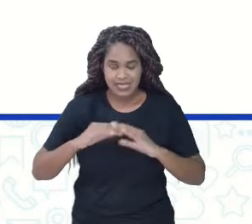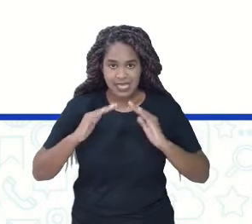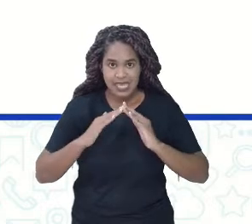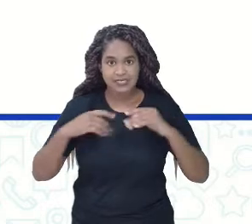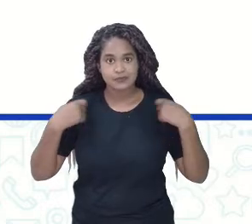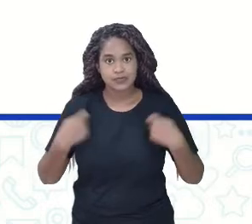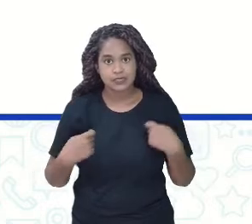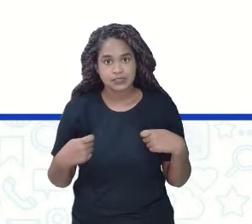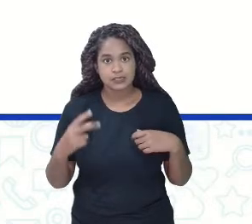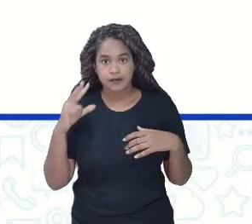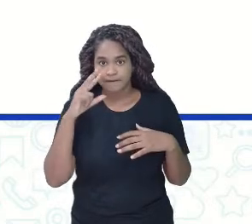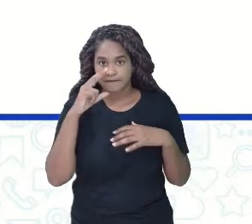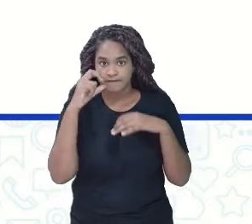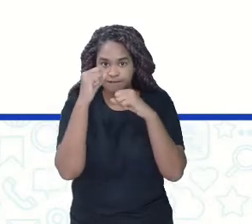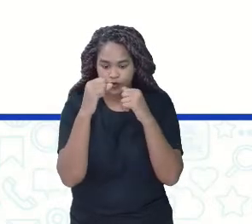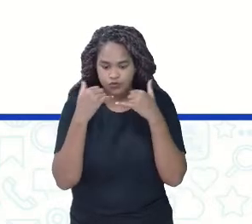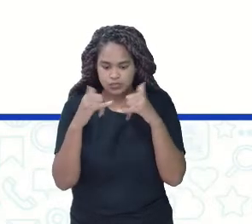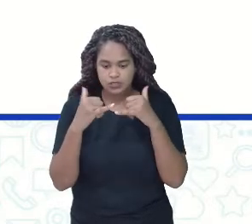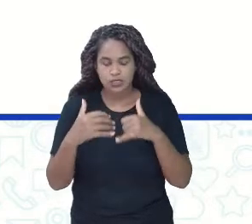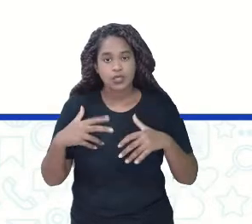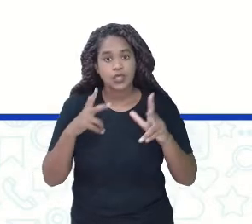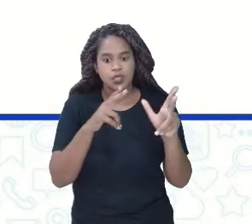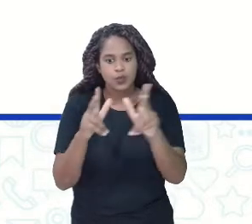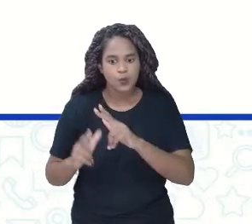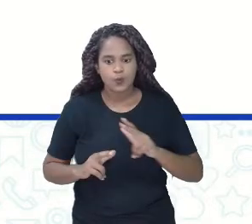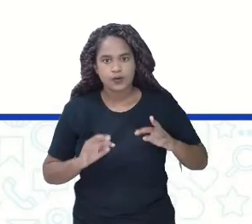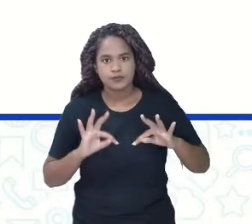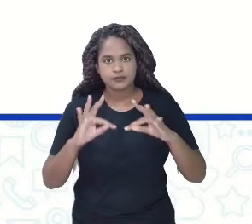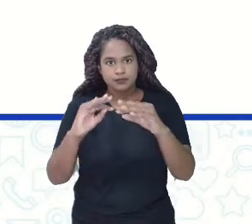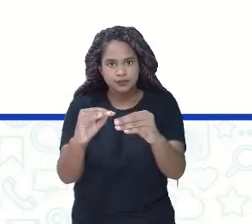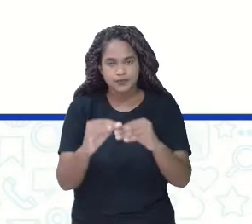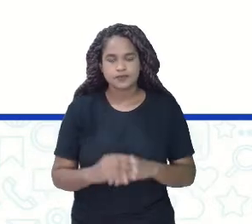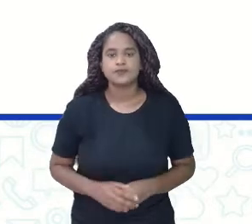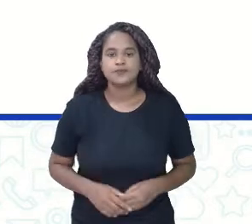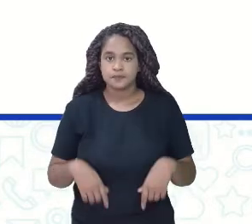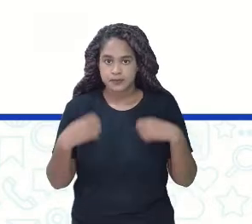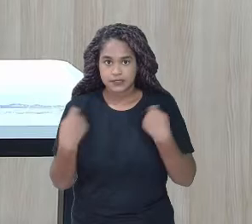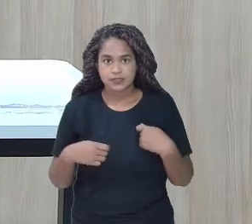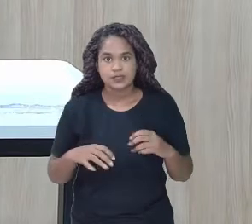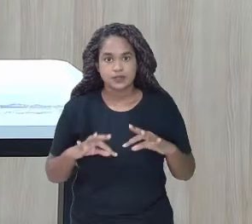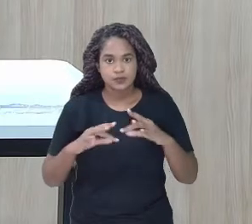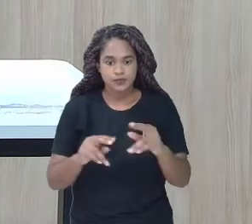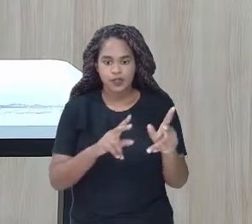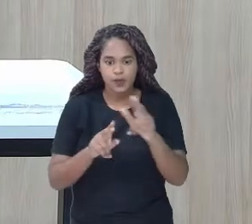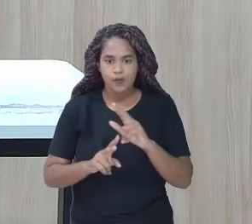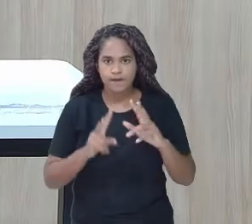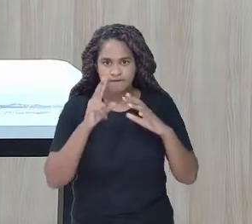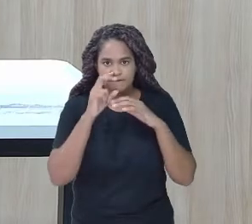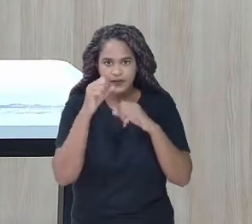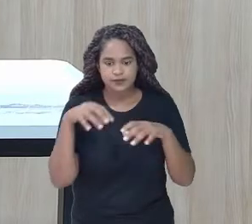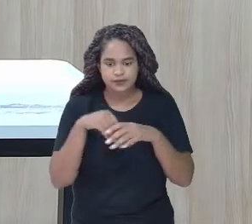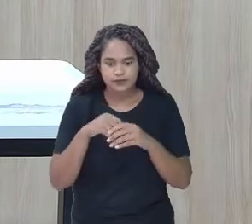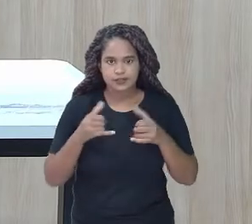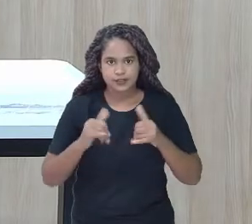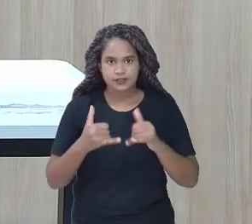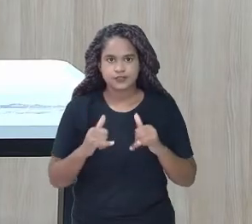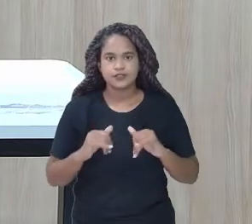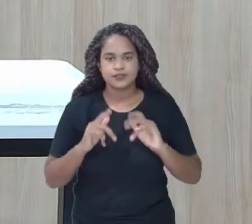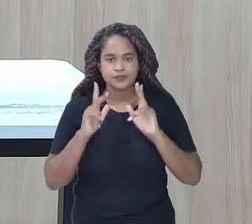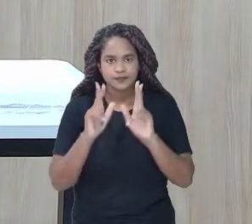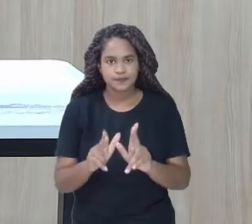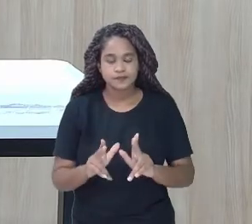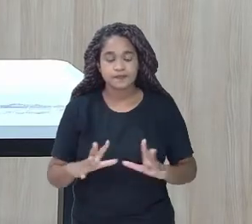mesma intensidade de corrente elétrica. Então, elas têm que ter uma mesma intensidade. Então, na instalação